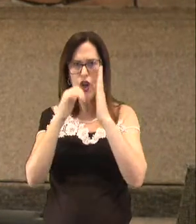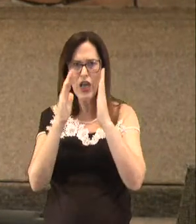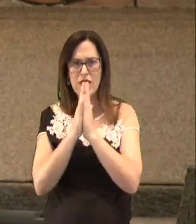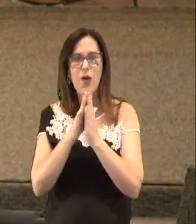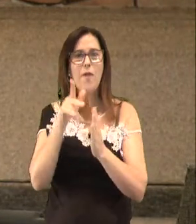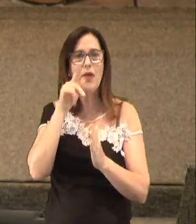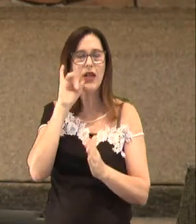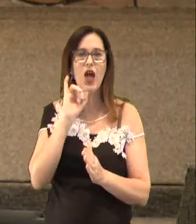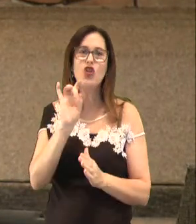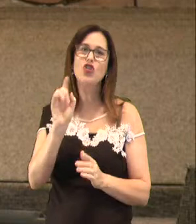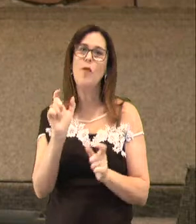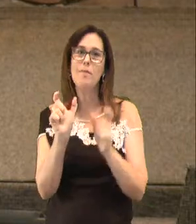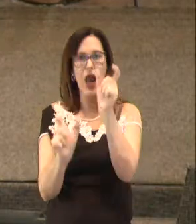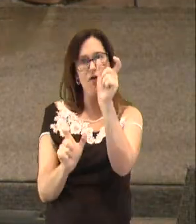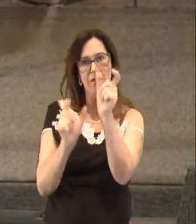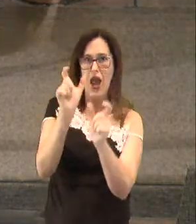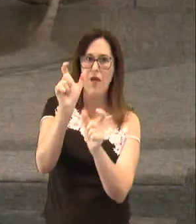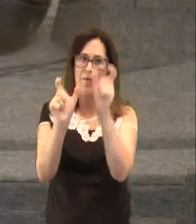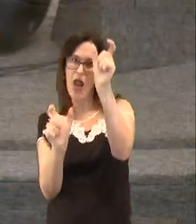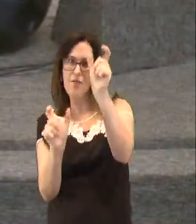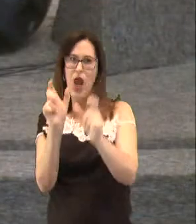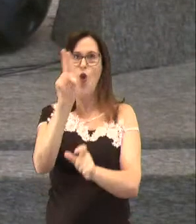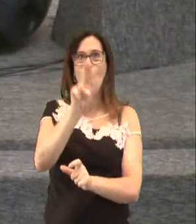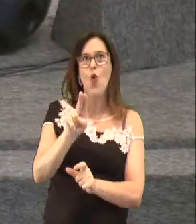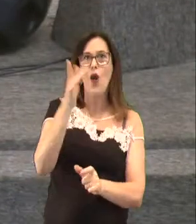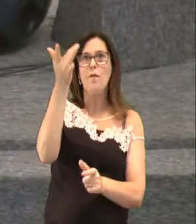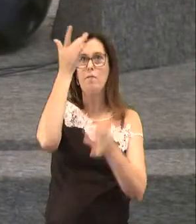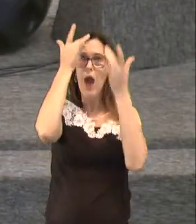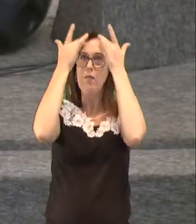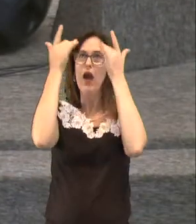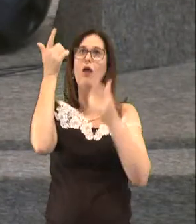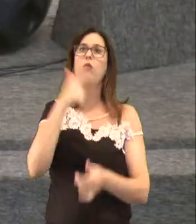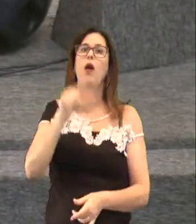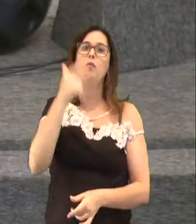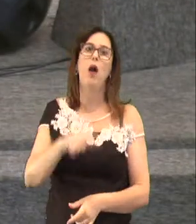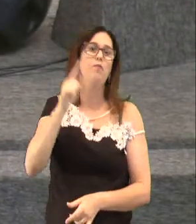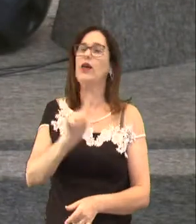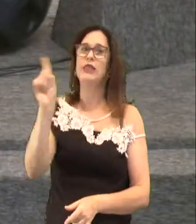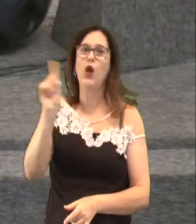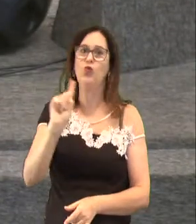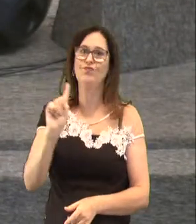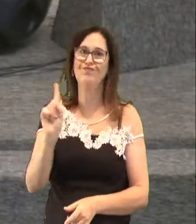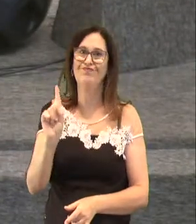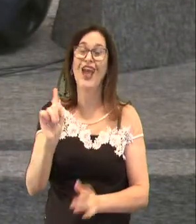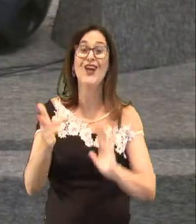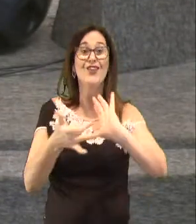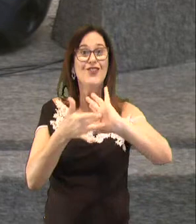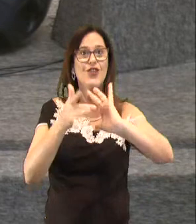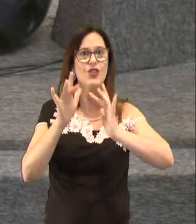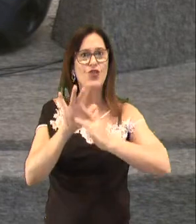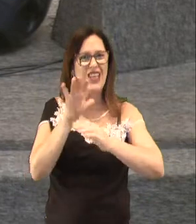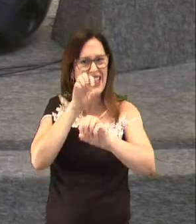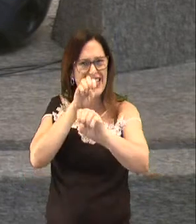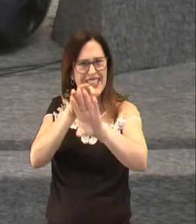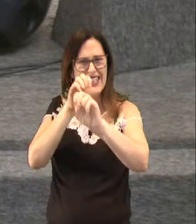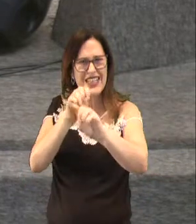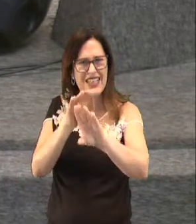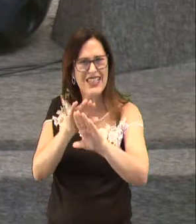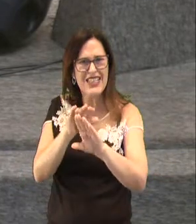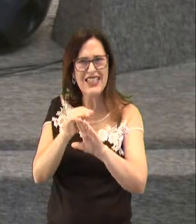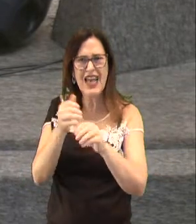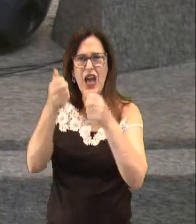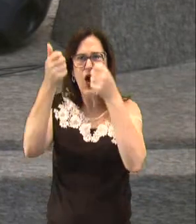estava ensinando apenas palavras que deveriam ser memorizadas e repetidas. Jesus estava ensinando